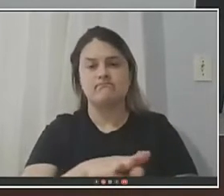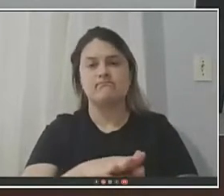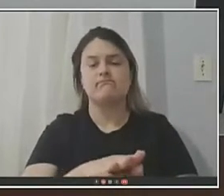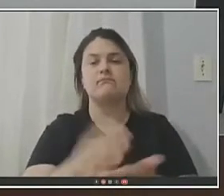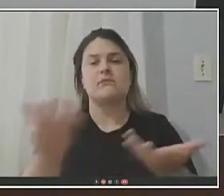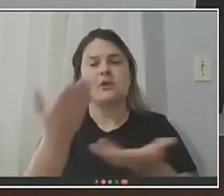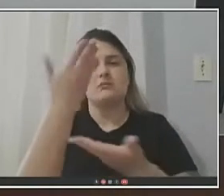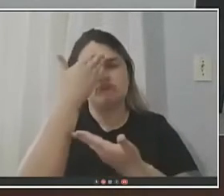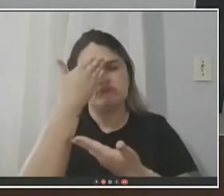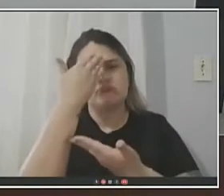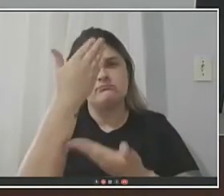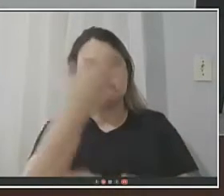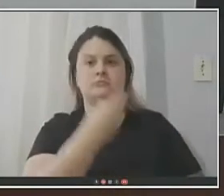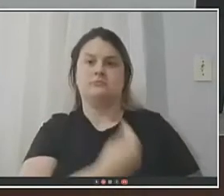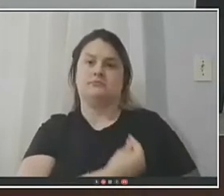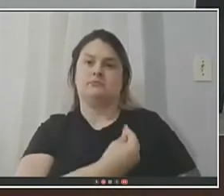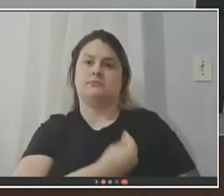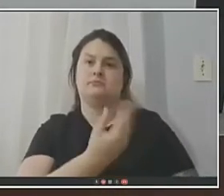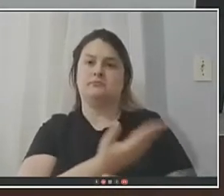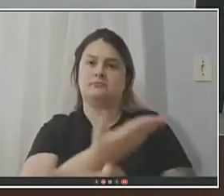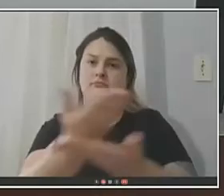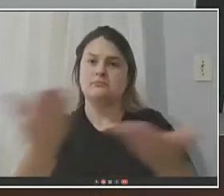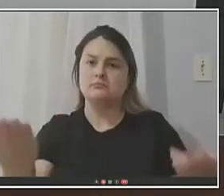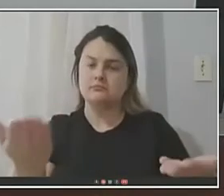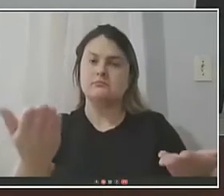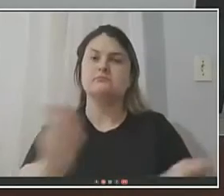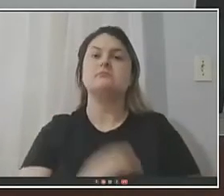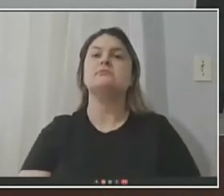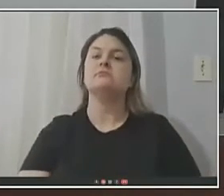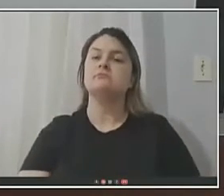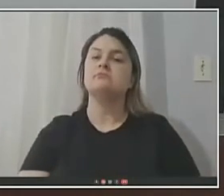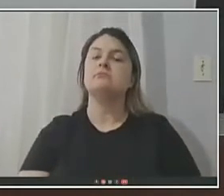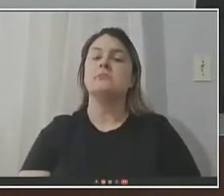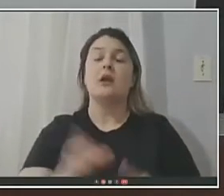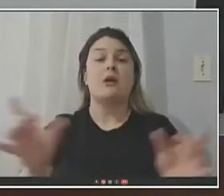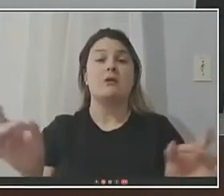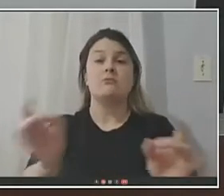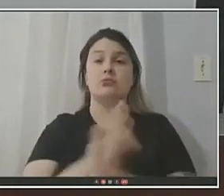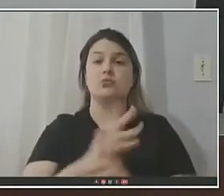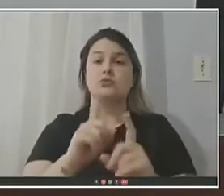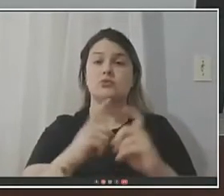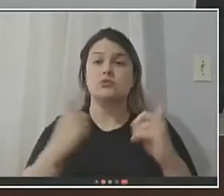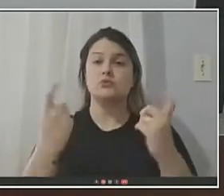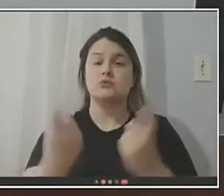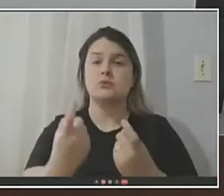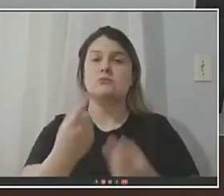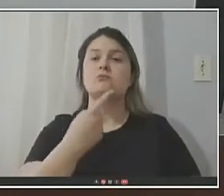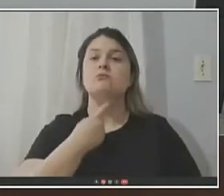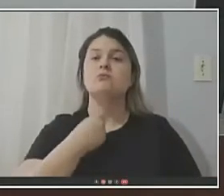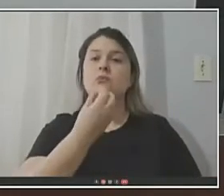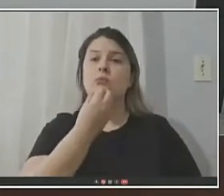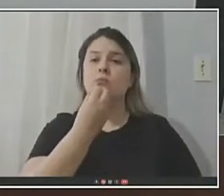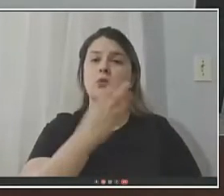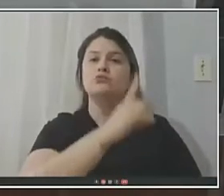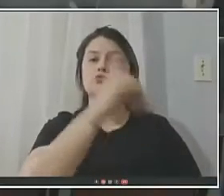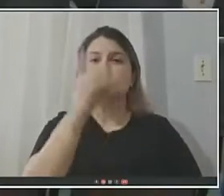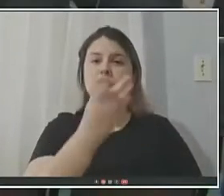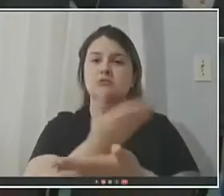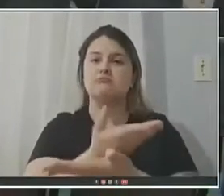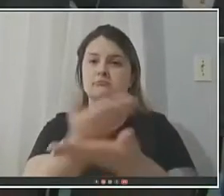agradecemos a presença dos senhores e, diz, declaro encerrados os trabalhos e desejo um bom dia a todos.